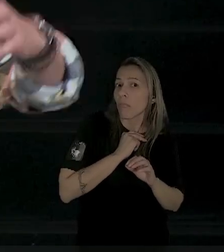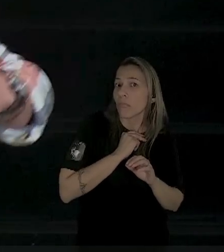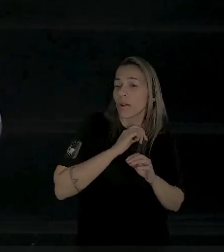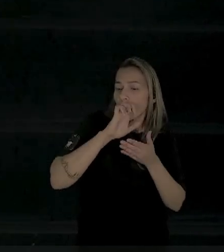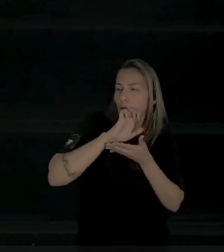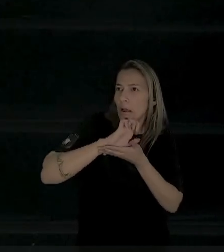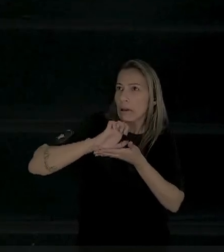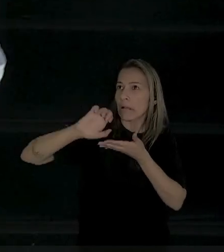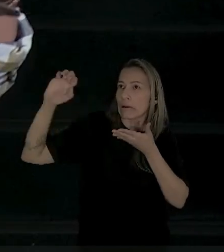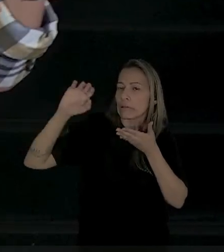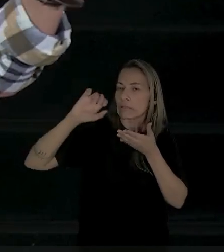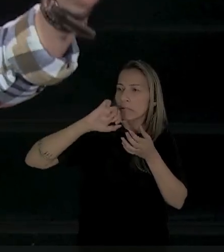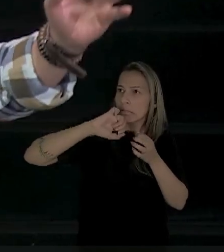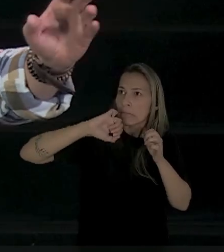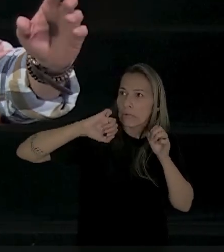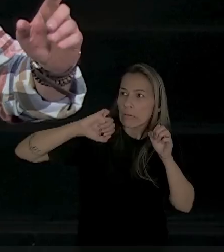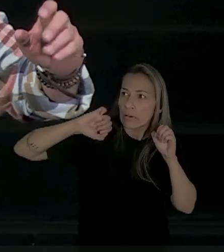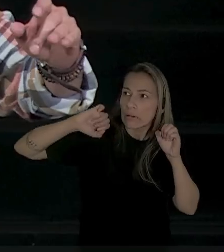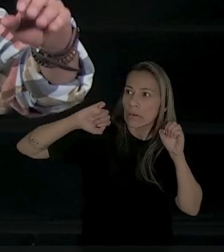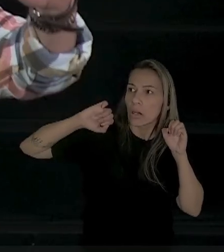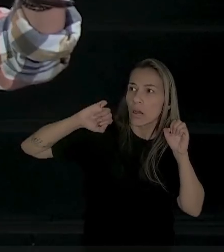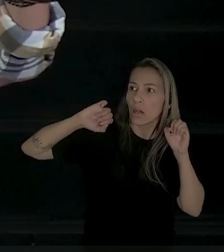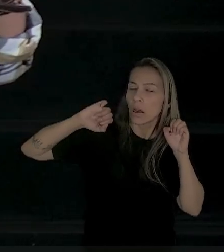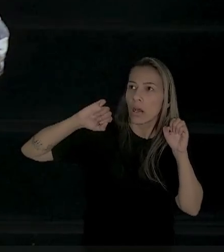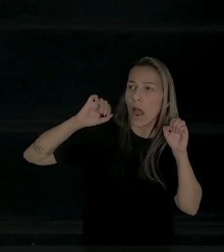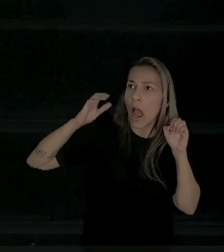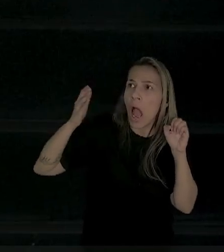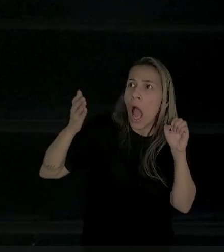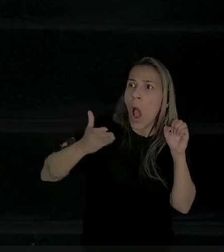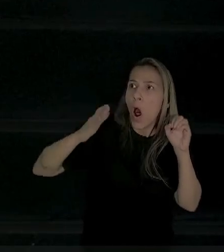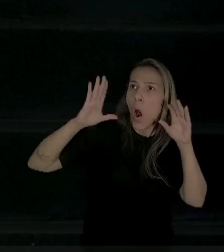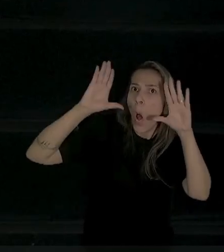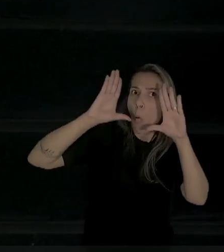fogo ardendo em labaredas, mas agora